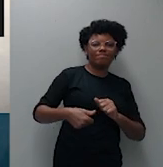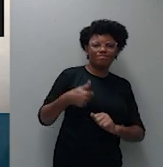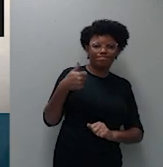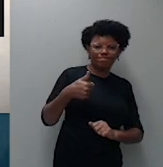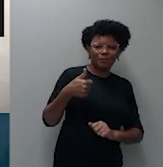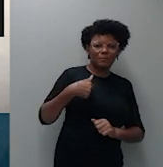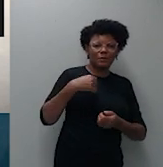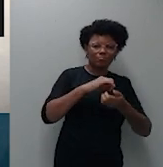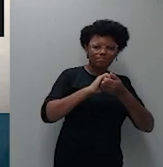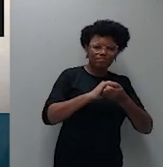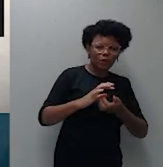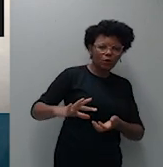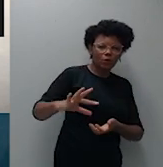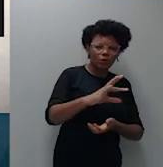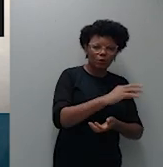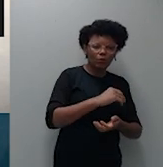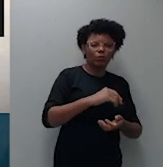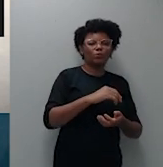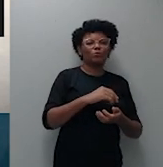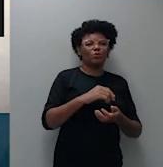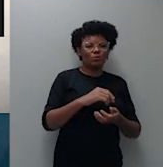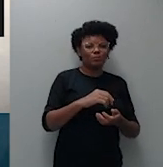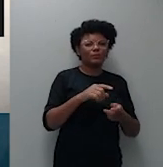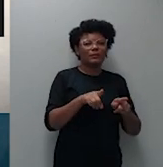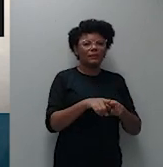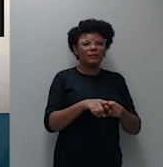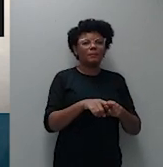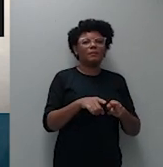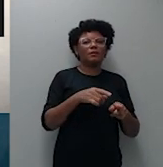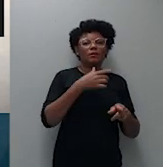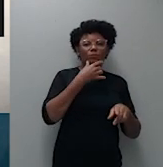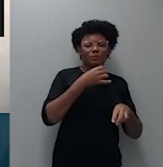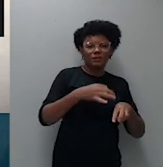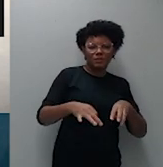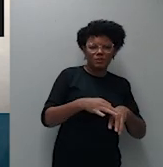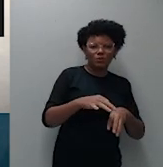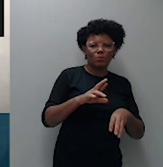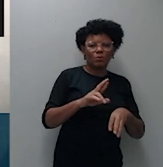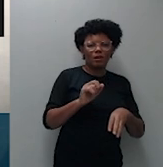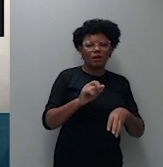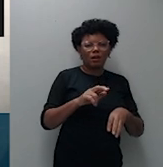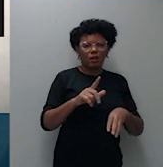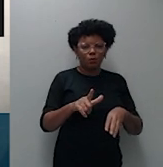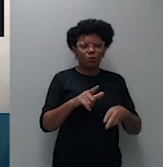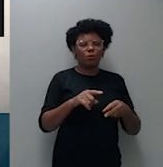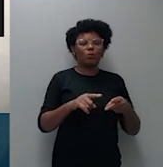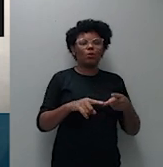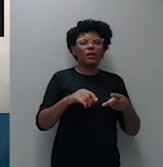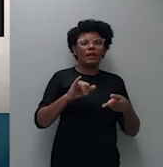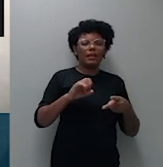lugar cumprimentar todos os colegas Raul Araújo